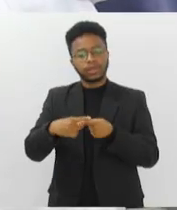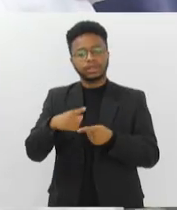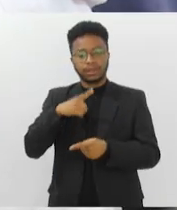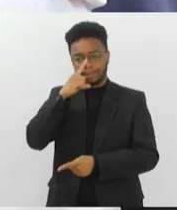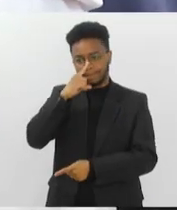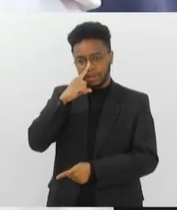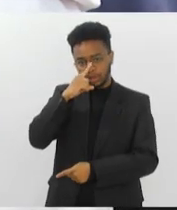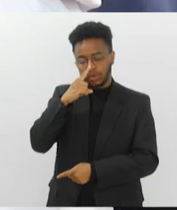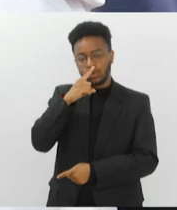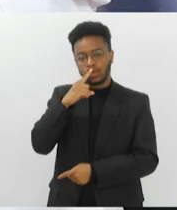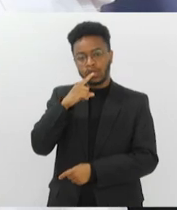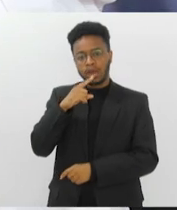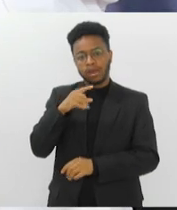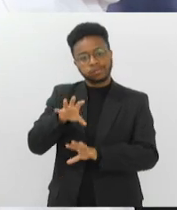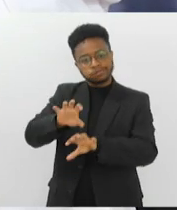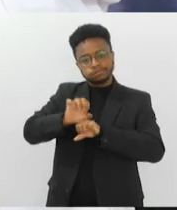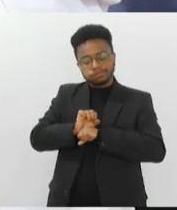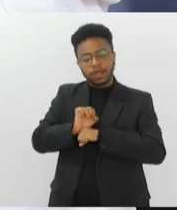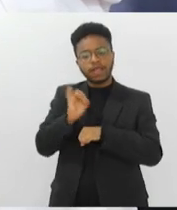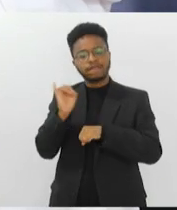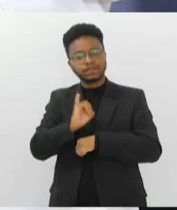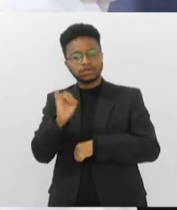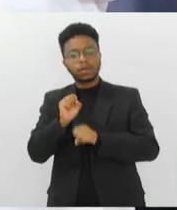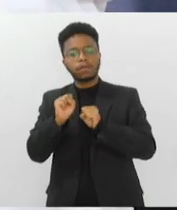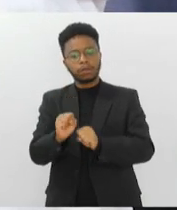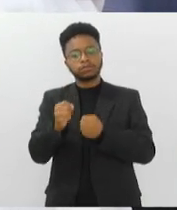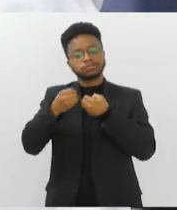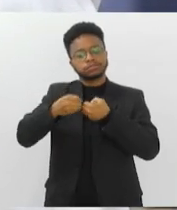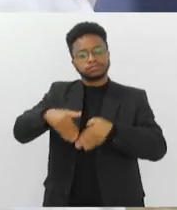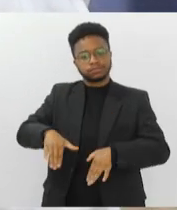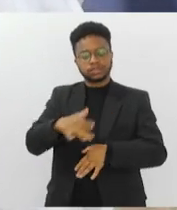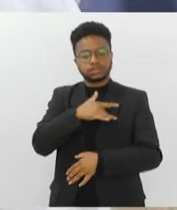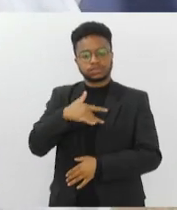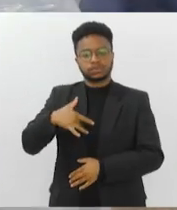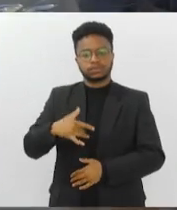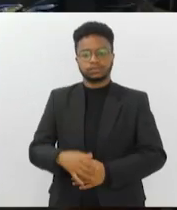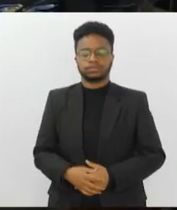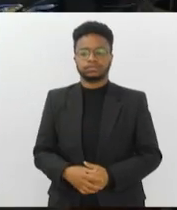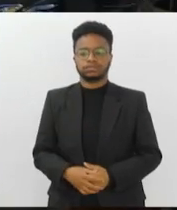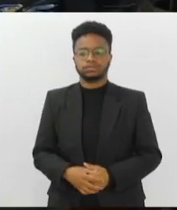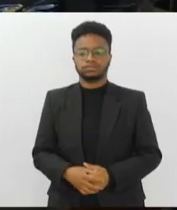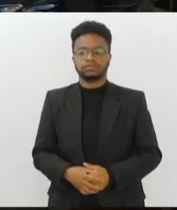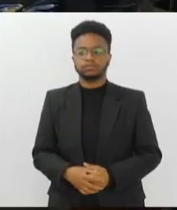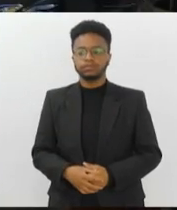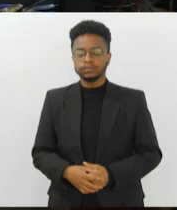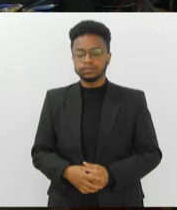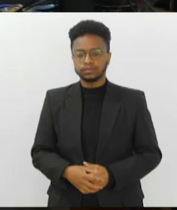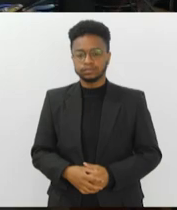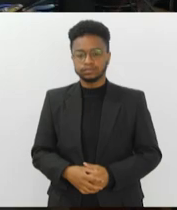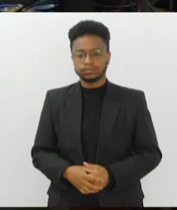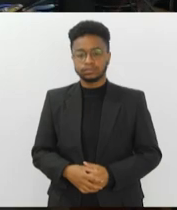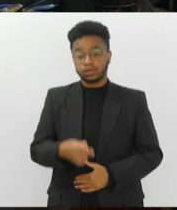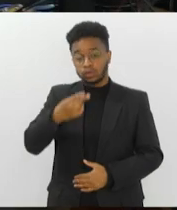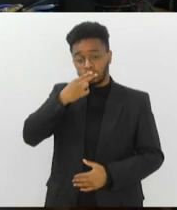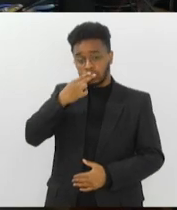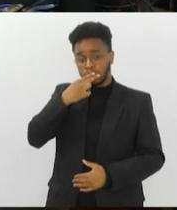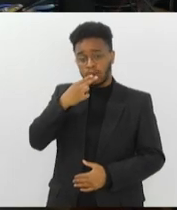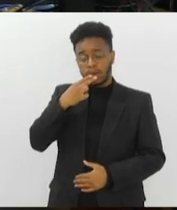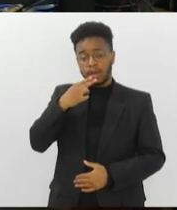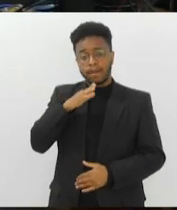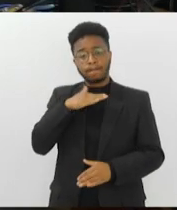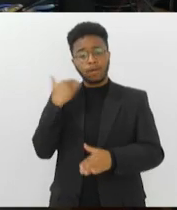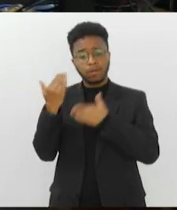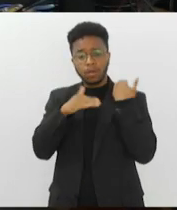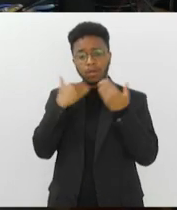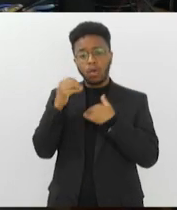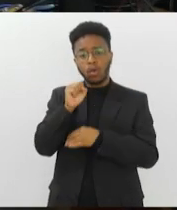de desenvolver infecções que podem comprometer seriamente a saúde. O tabagismo mata 8 milhões